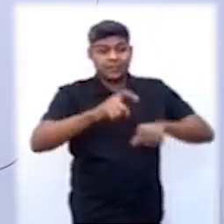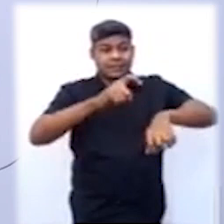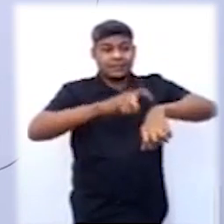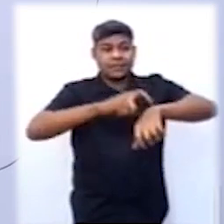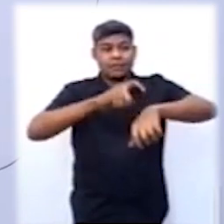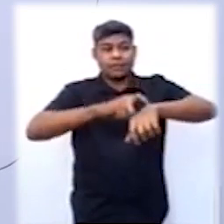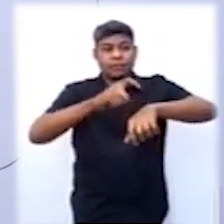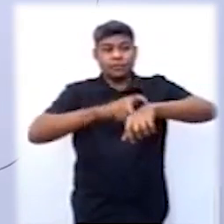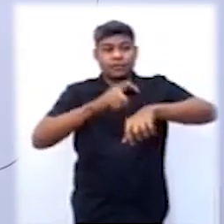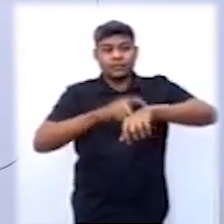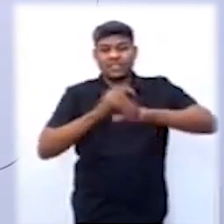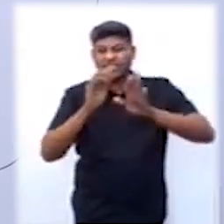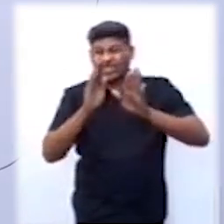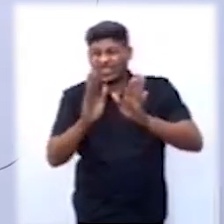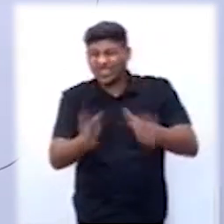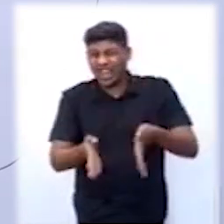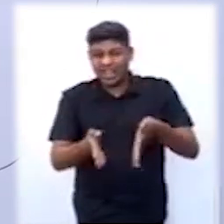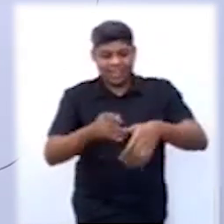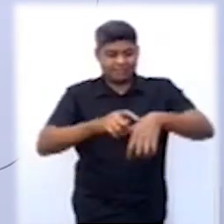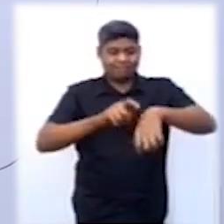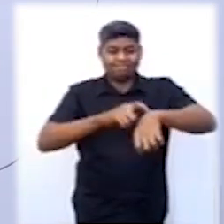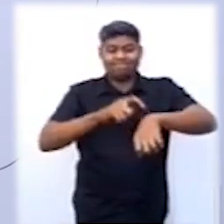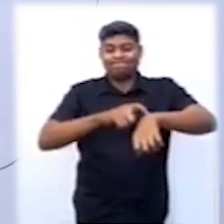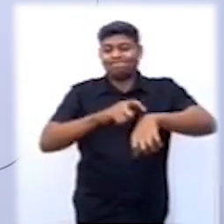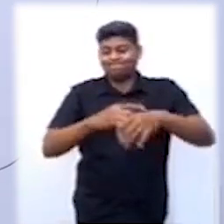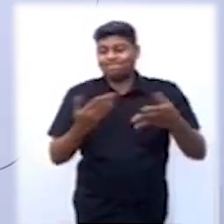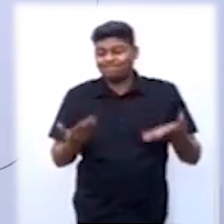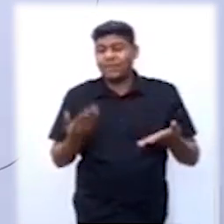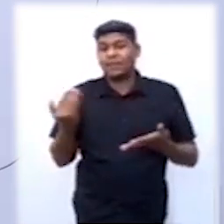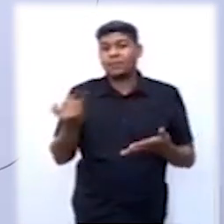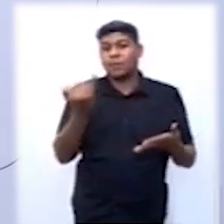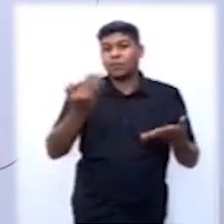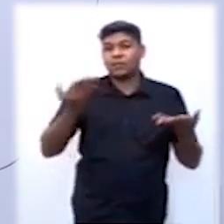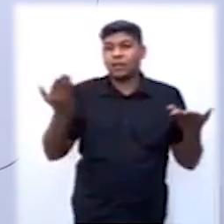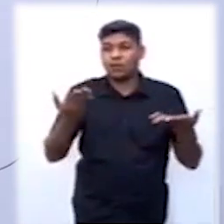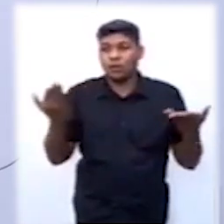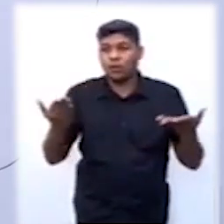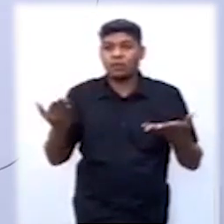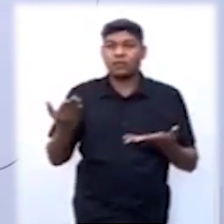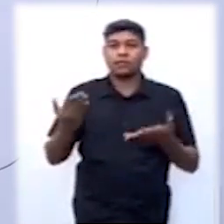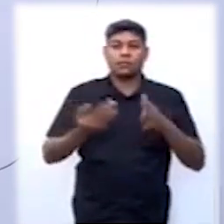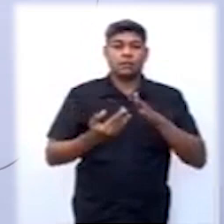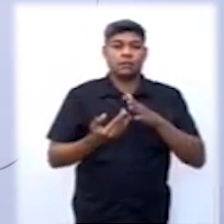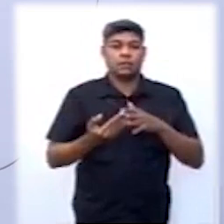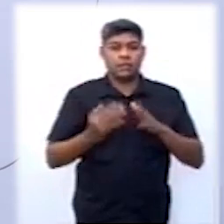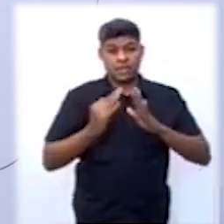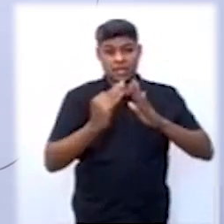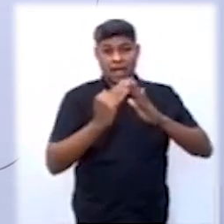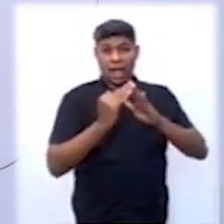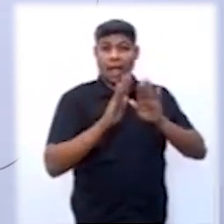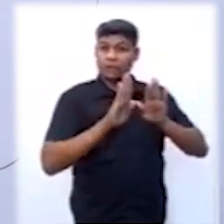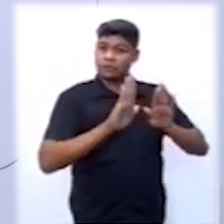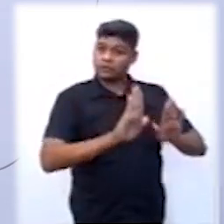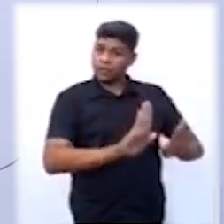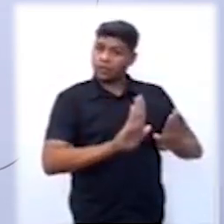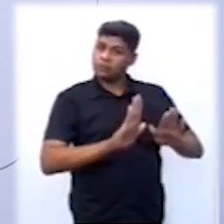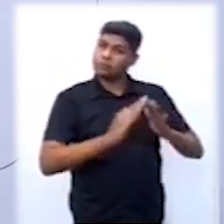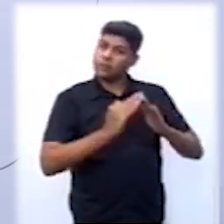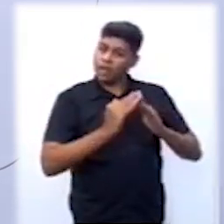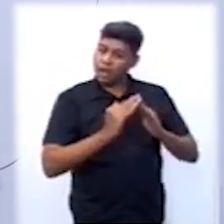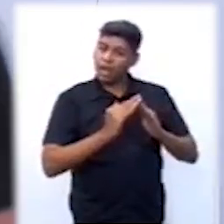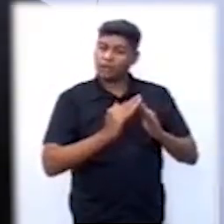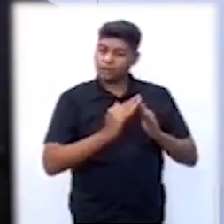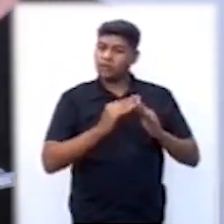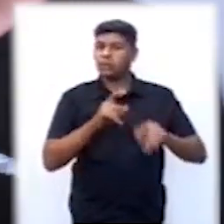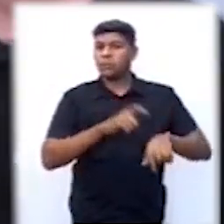tempo ele vai se esgotando agora. Mas o mais importante agora, eu queria deixar para vocês que é para a gente ficar em casa. Fica em casa agora